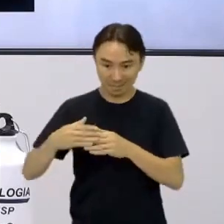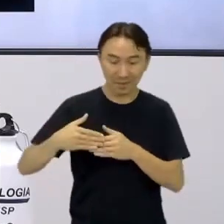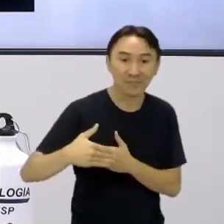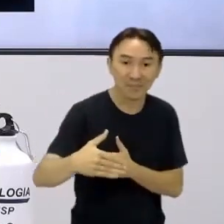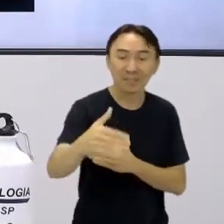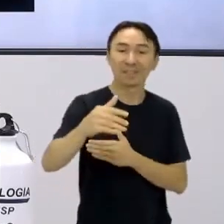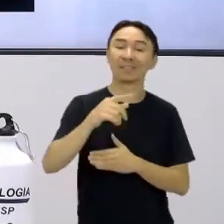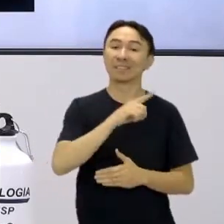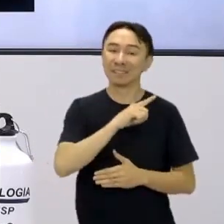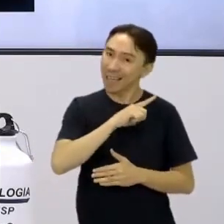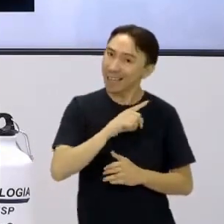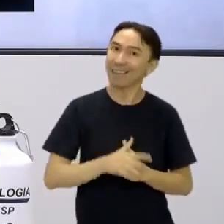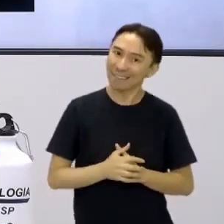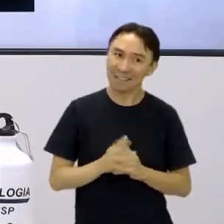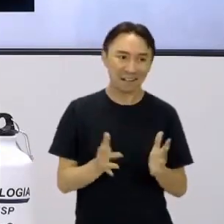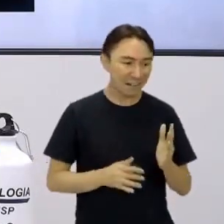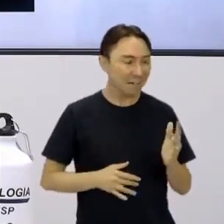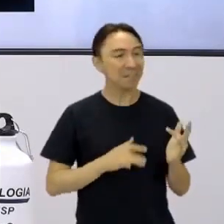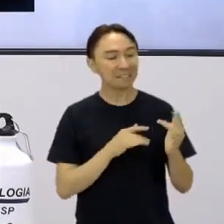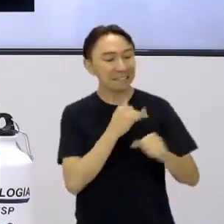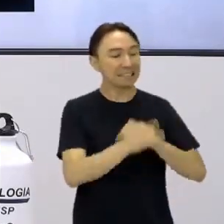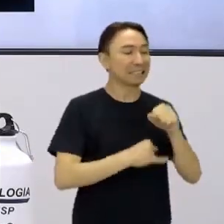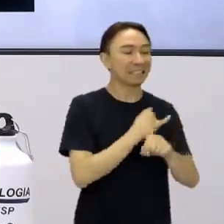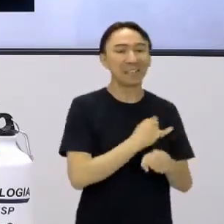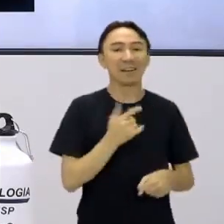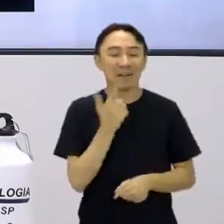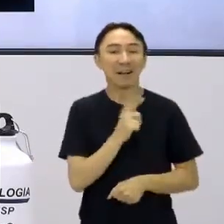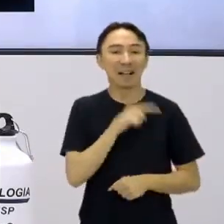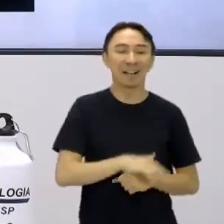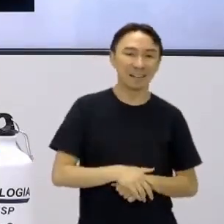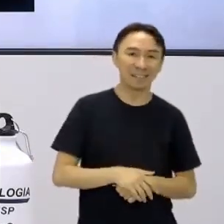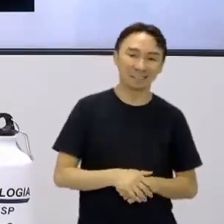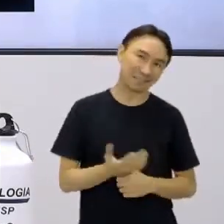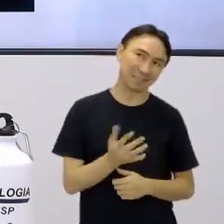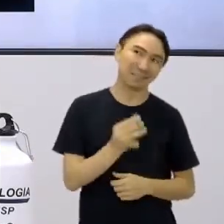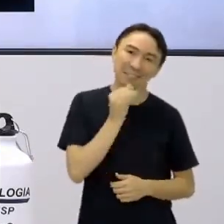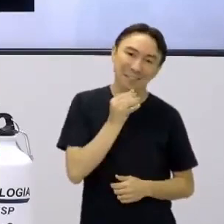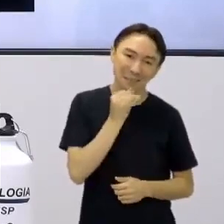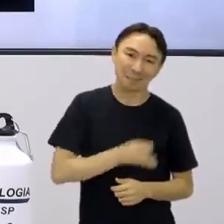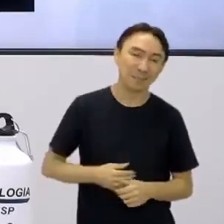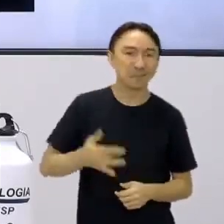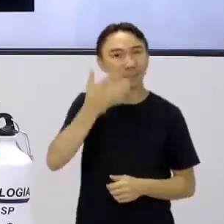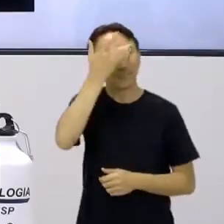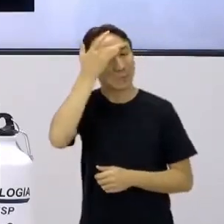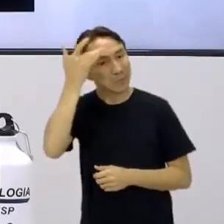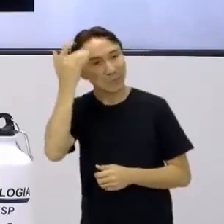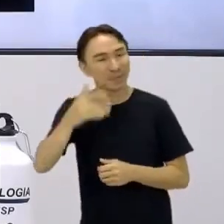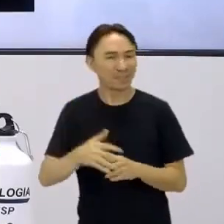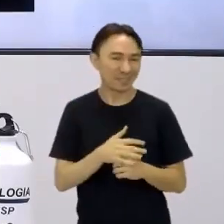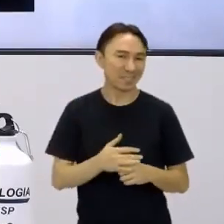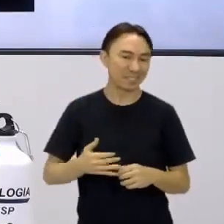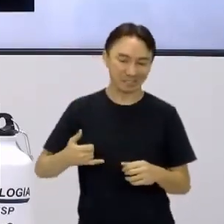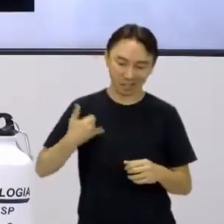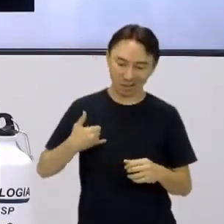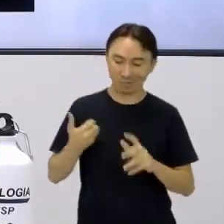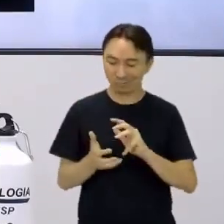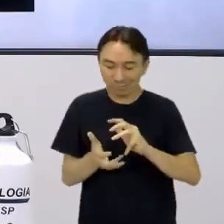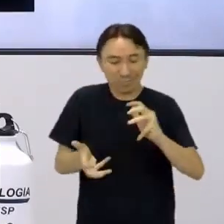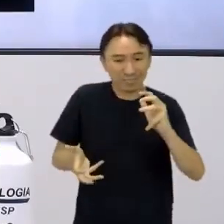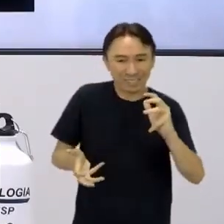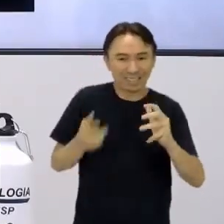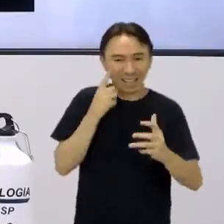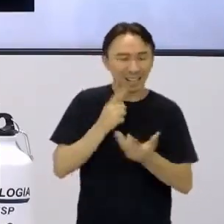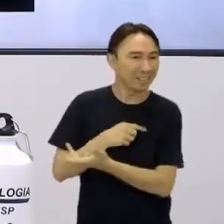vem falar com você e fala: ai, mas eu não tô conseguindo, eu aperto e não funciona, isso não tá acontecendo. Não é porque ela tem